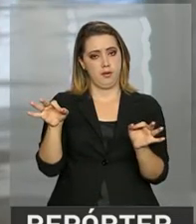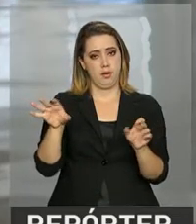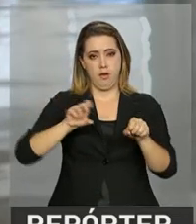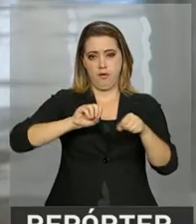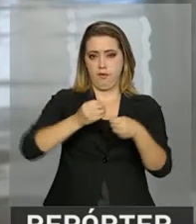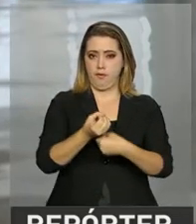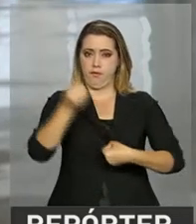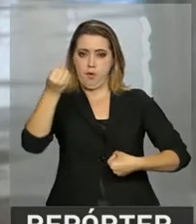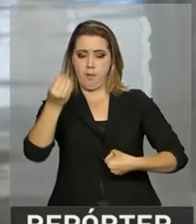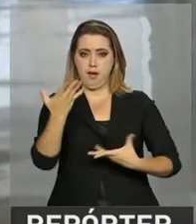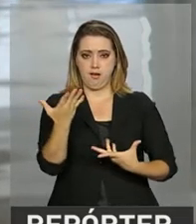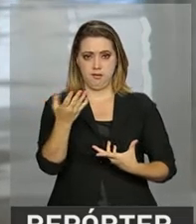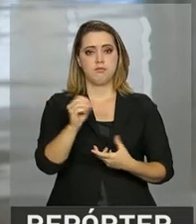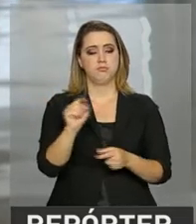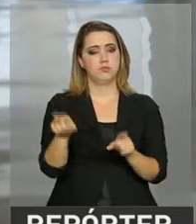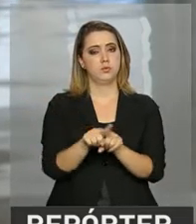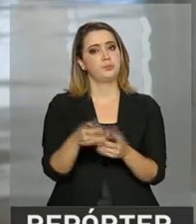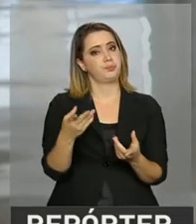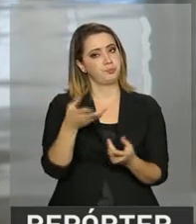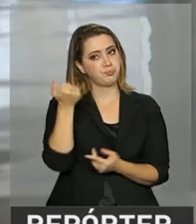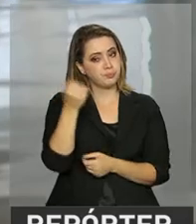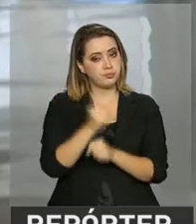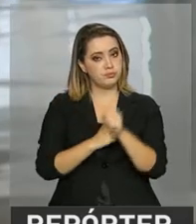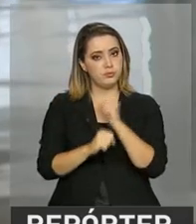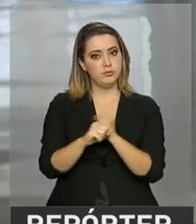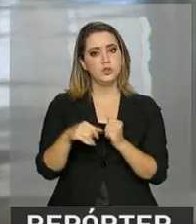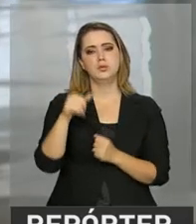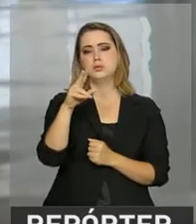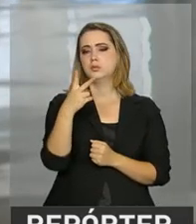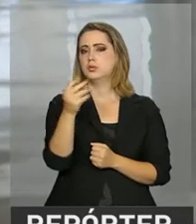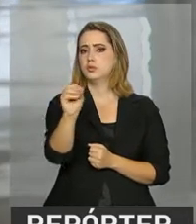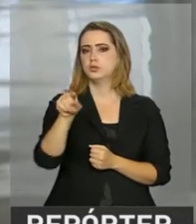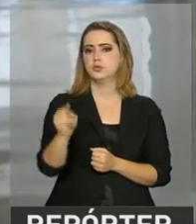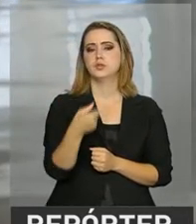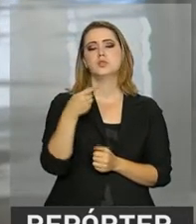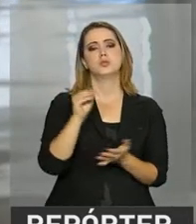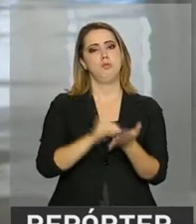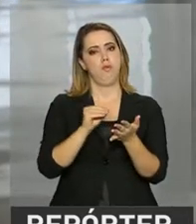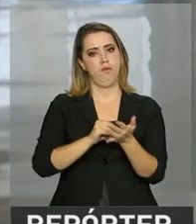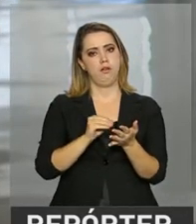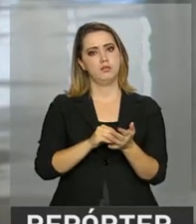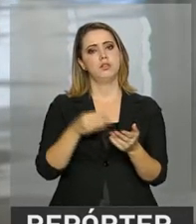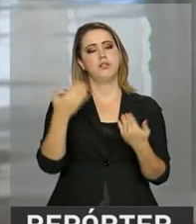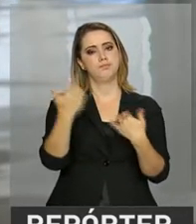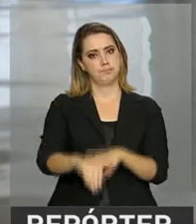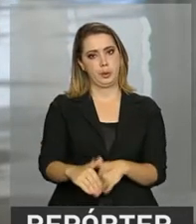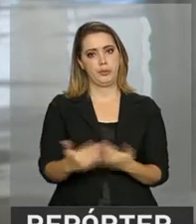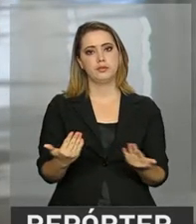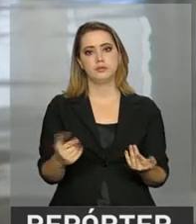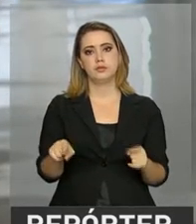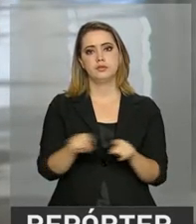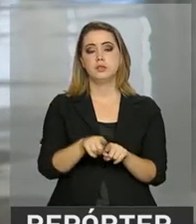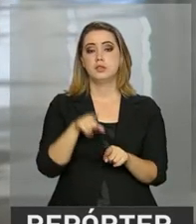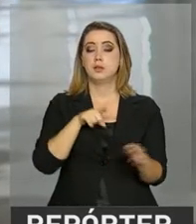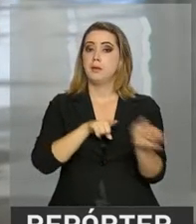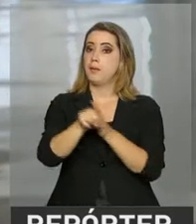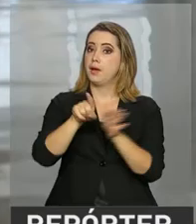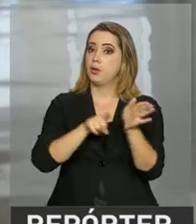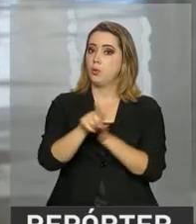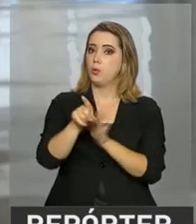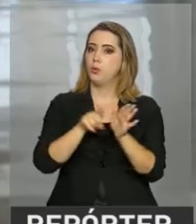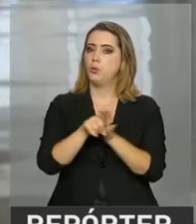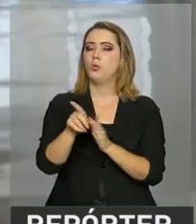pouco mais de 20 mil não fizeram o exame o instituto também alerta que os alunos que não preencheram o questionário do estudo antes também